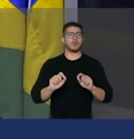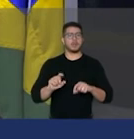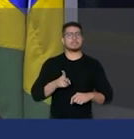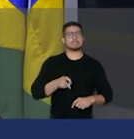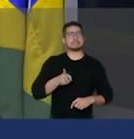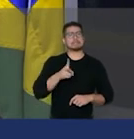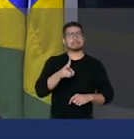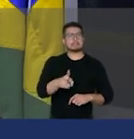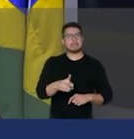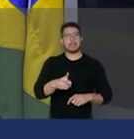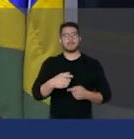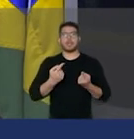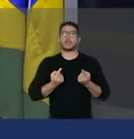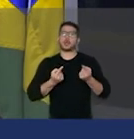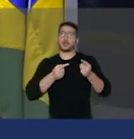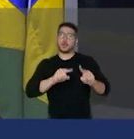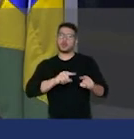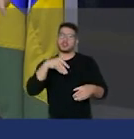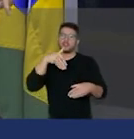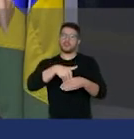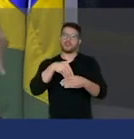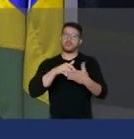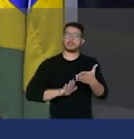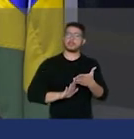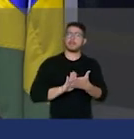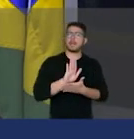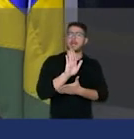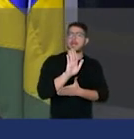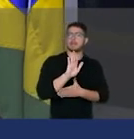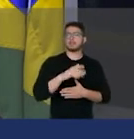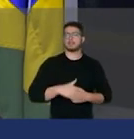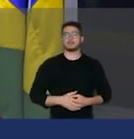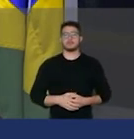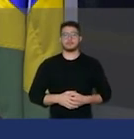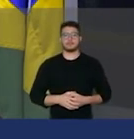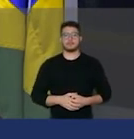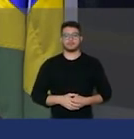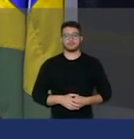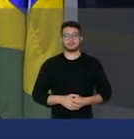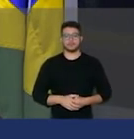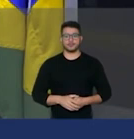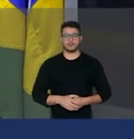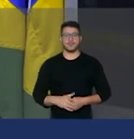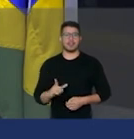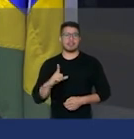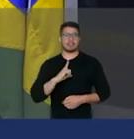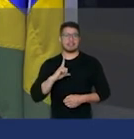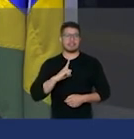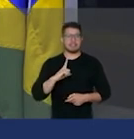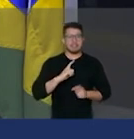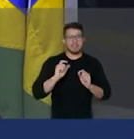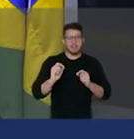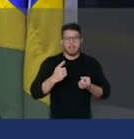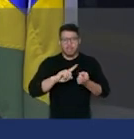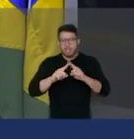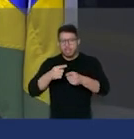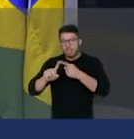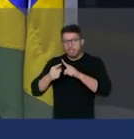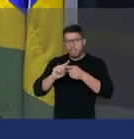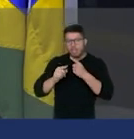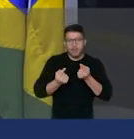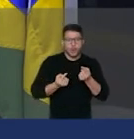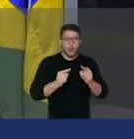fazendo picuinha entre deputados para poder reverter votos no voto impresso agora